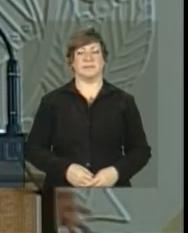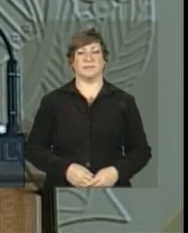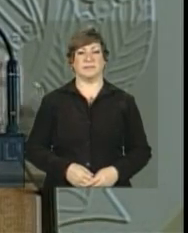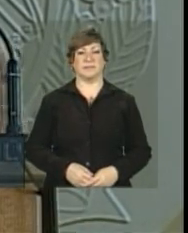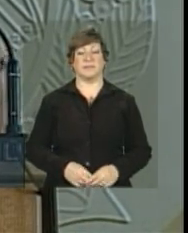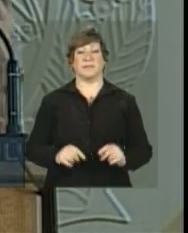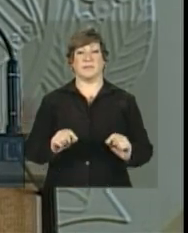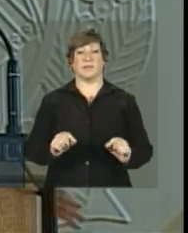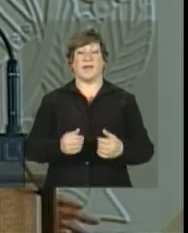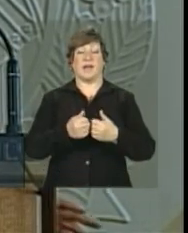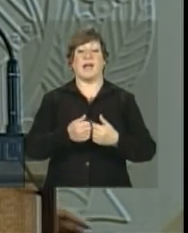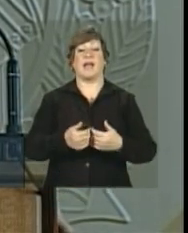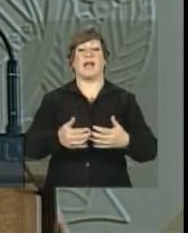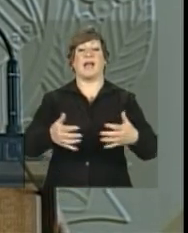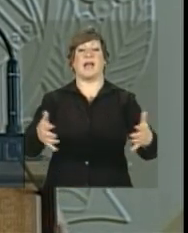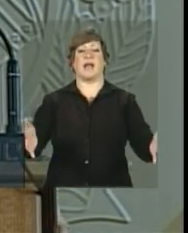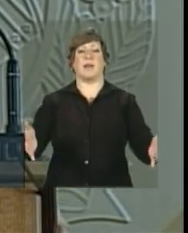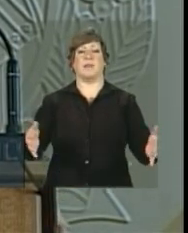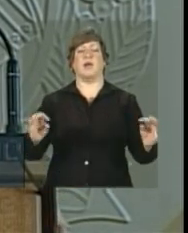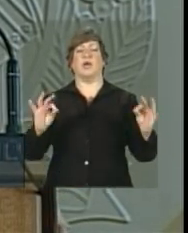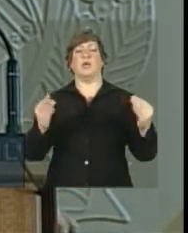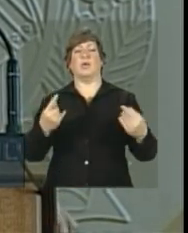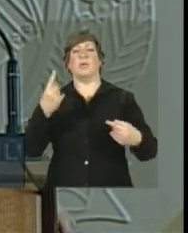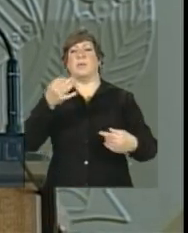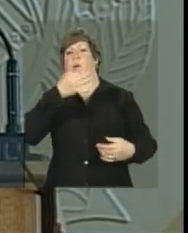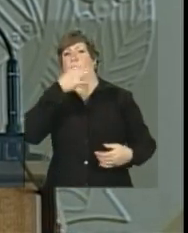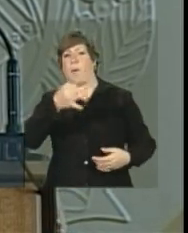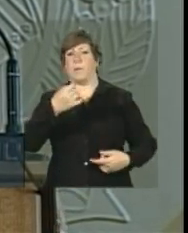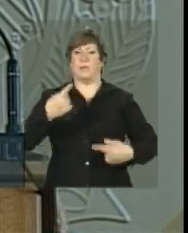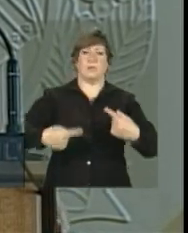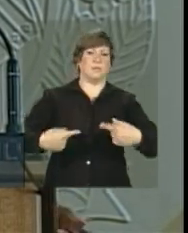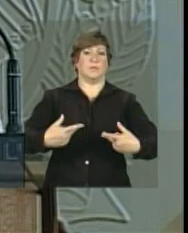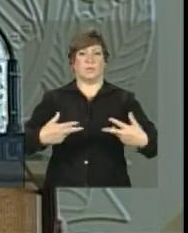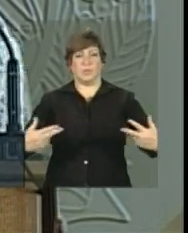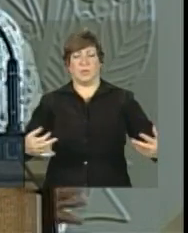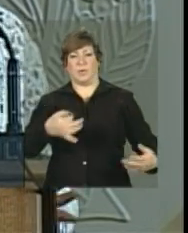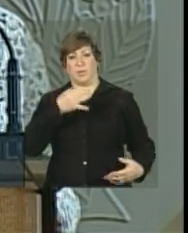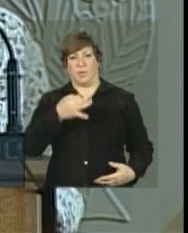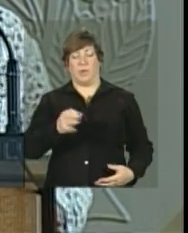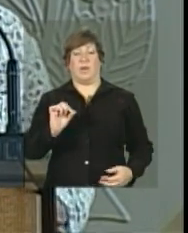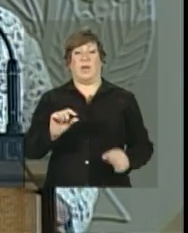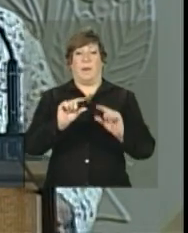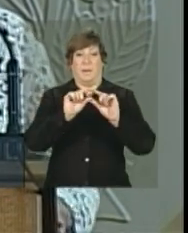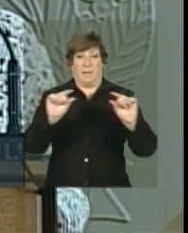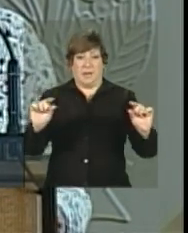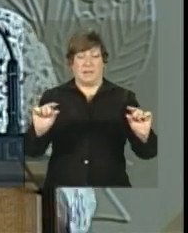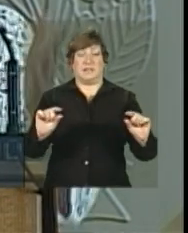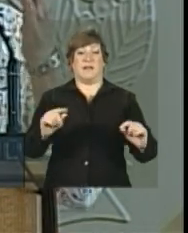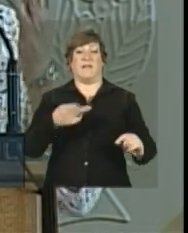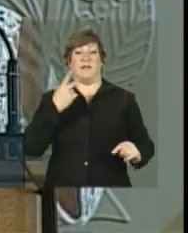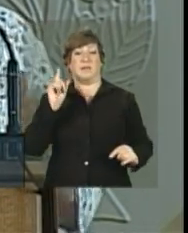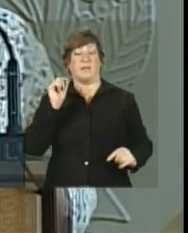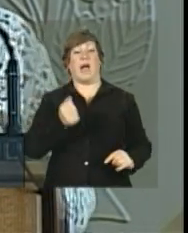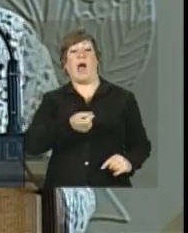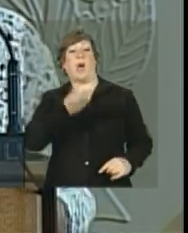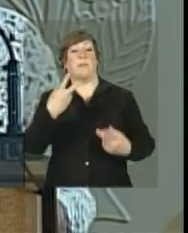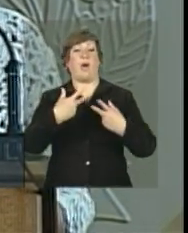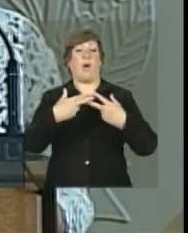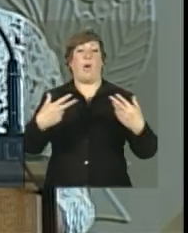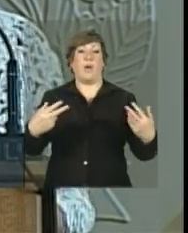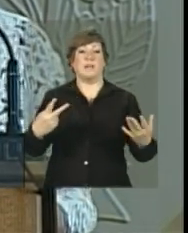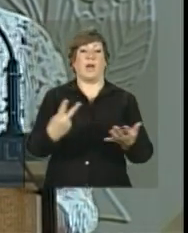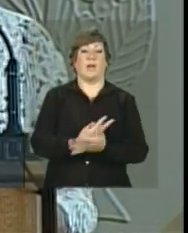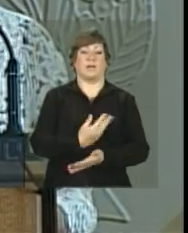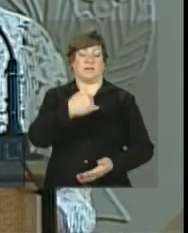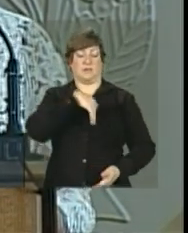e que abre toda uma discussão, que é aquela passagem que alguma coisa acontece no meu